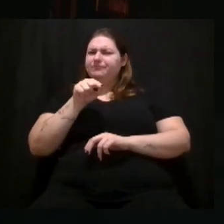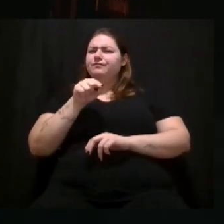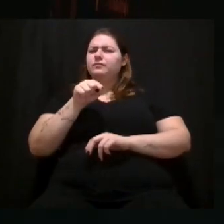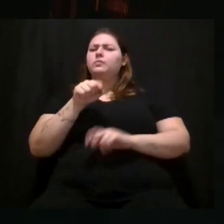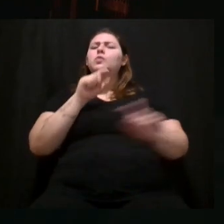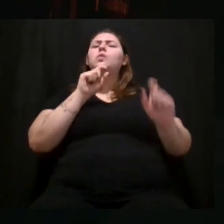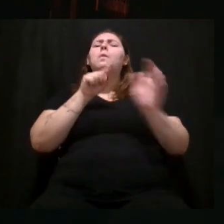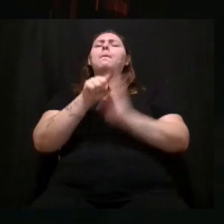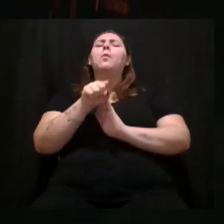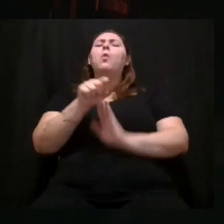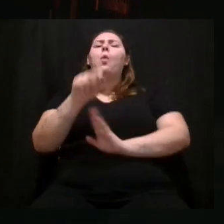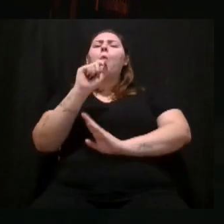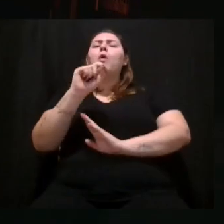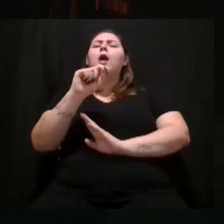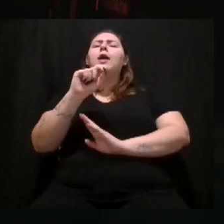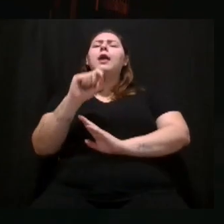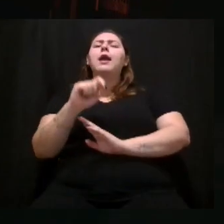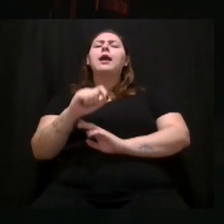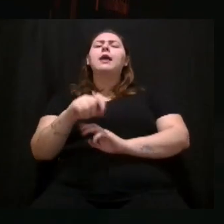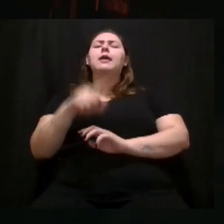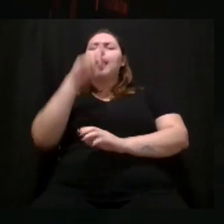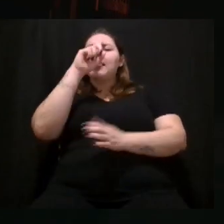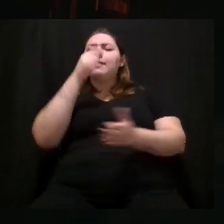nessa decisão? WhatsApp na tela,